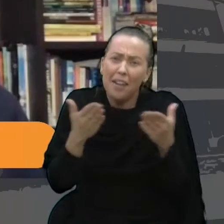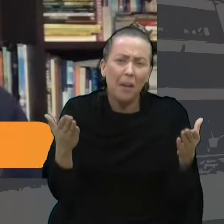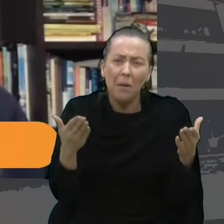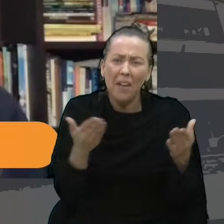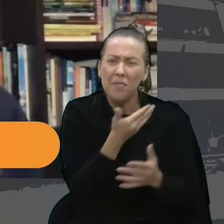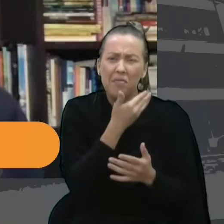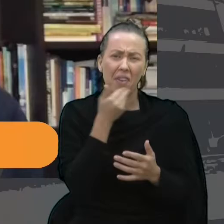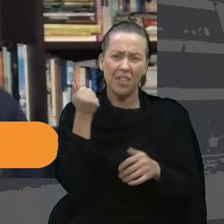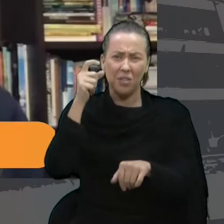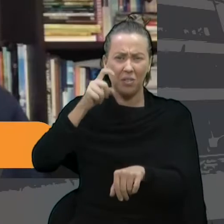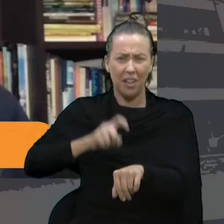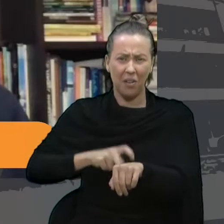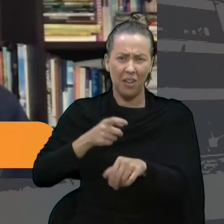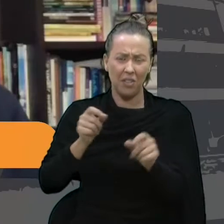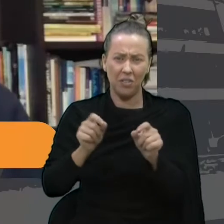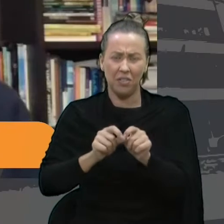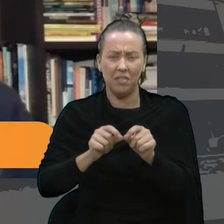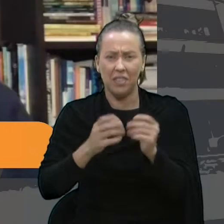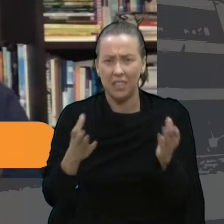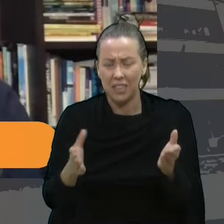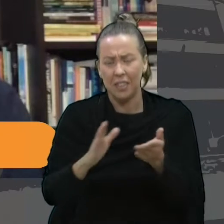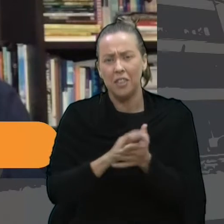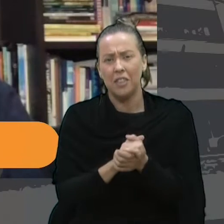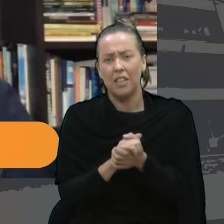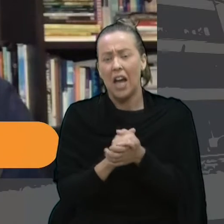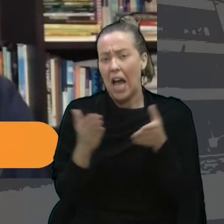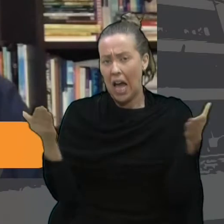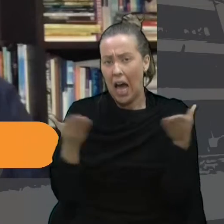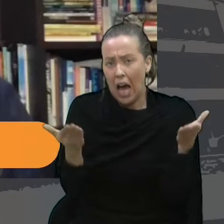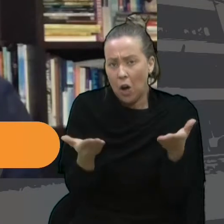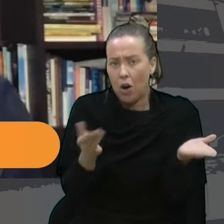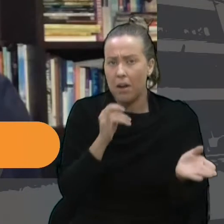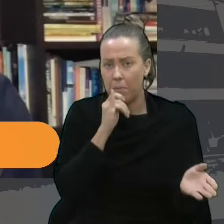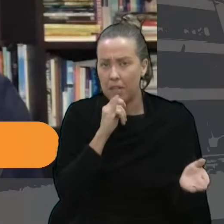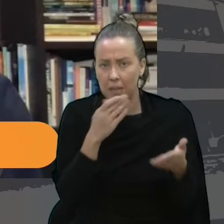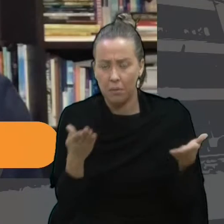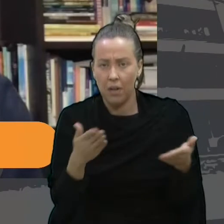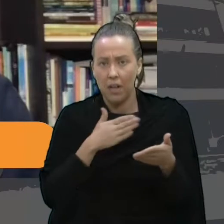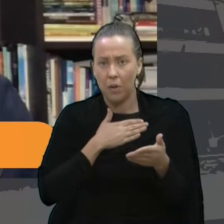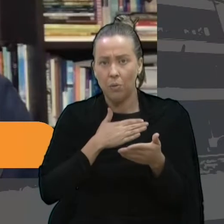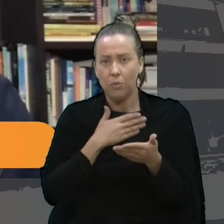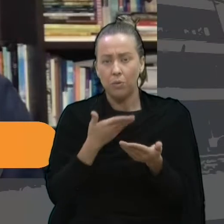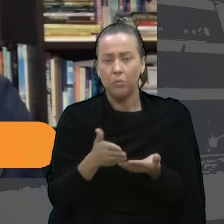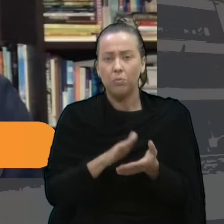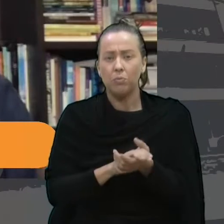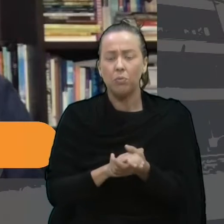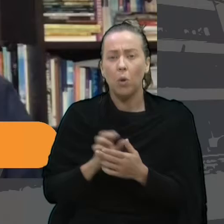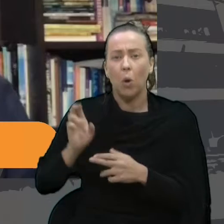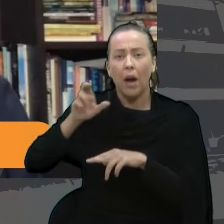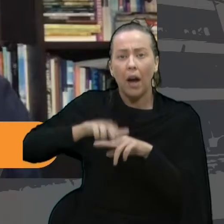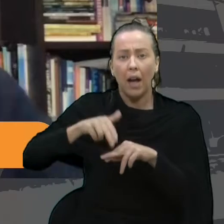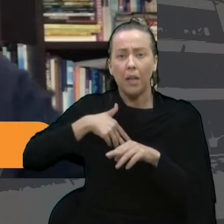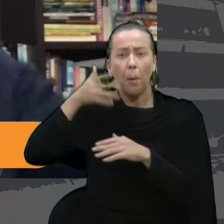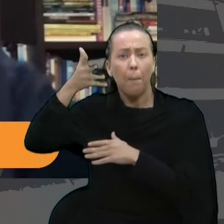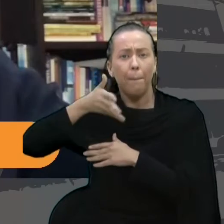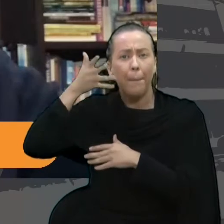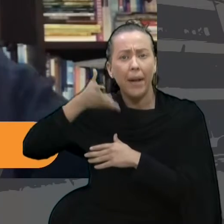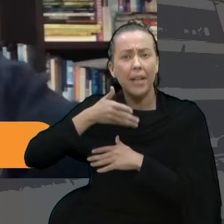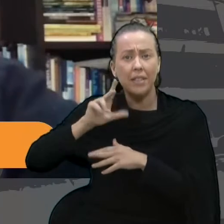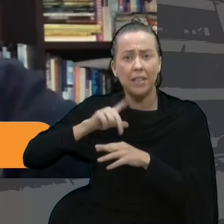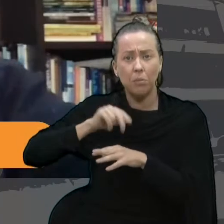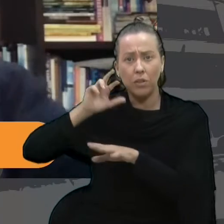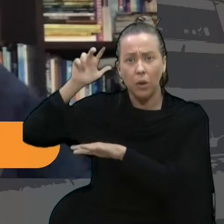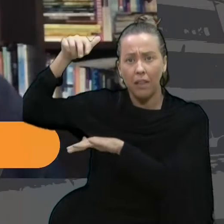prático isso, né? Agora mesmo, né, eu estou no lugar onde eu faço palestra. Depois eu desço lá para